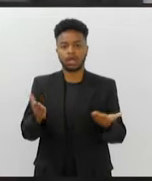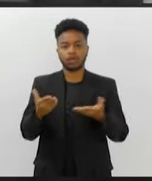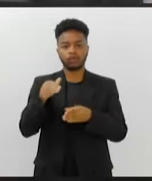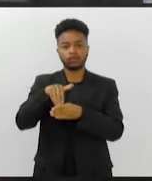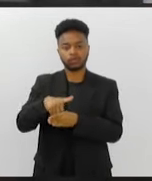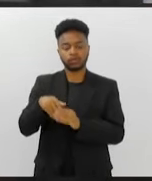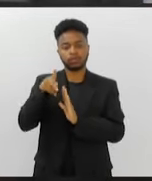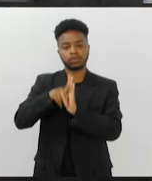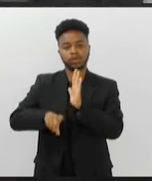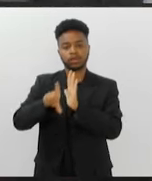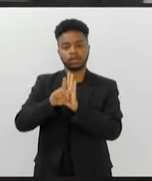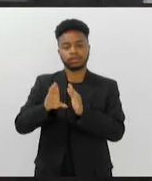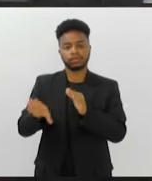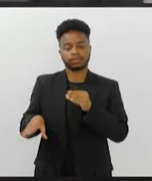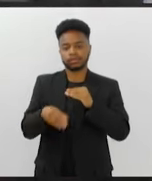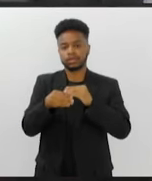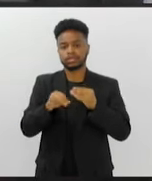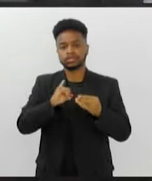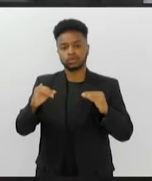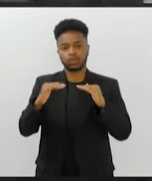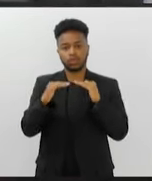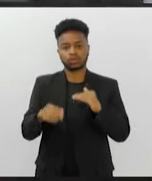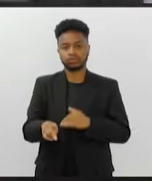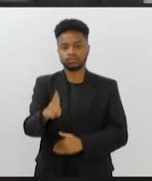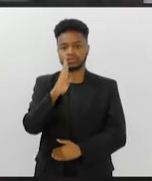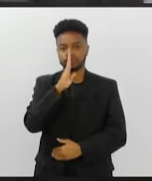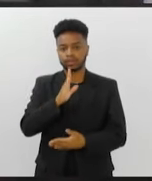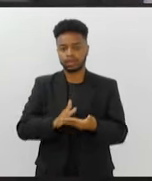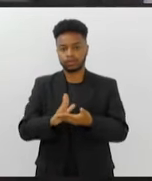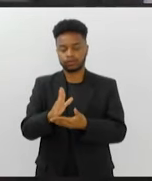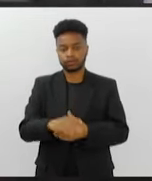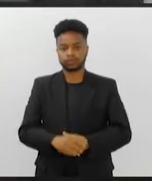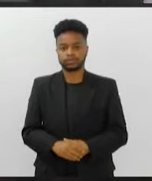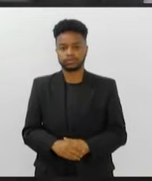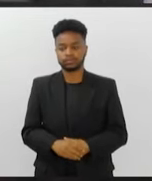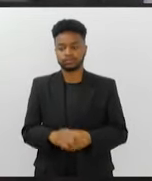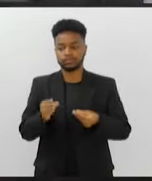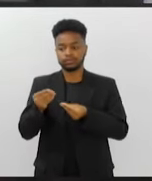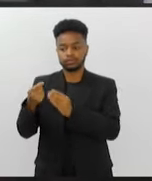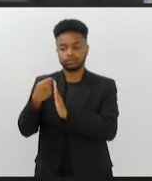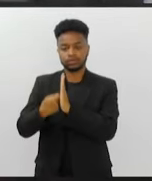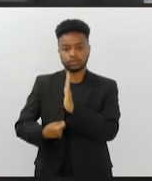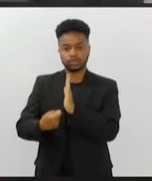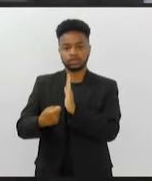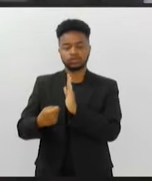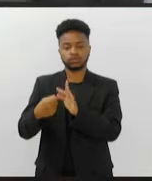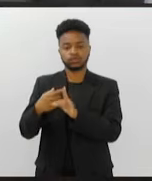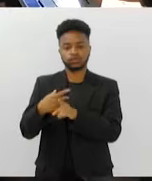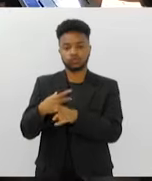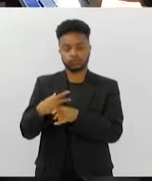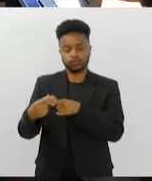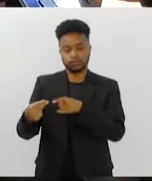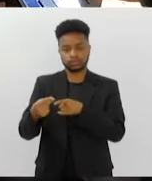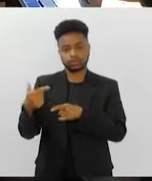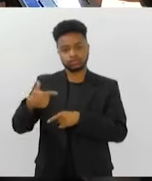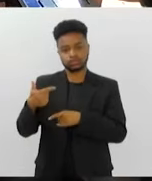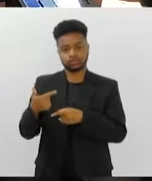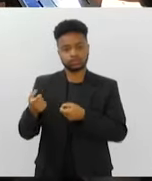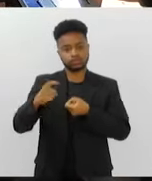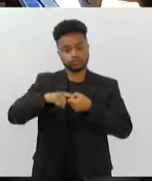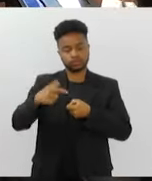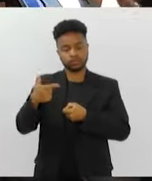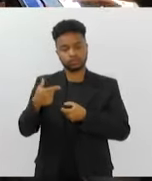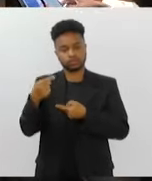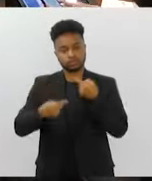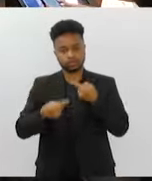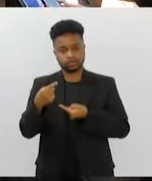o projeto assim emendado. Senhores que aprovam, permaneçam como estão. Aprovado. Vai a redação do vencido para a segunda discussão. Anuncio o projeto